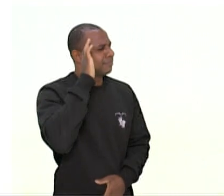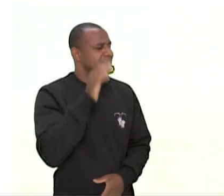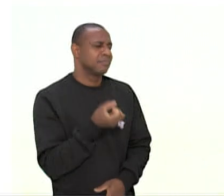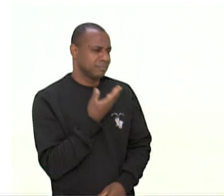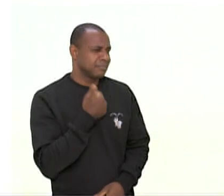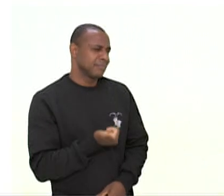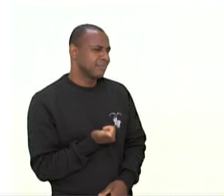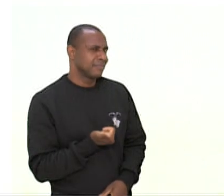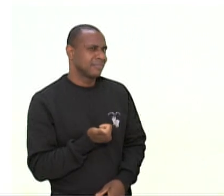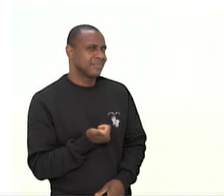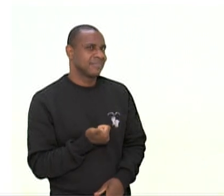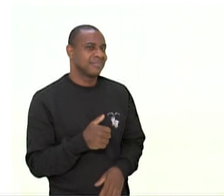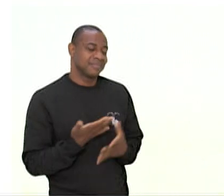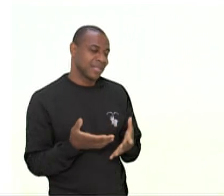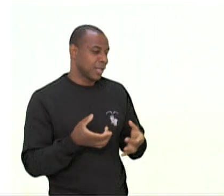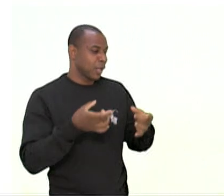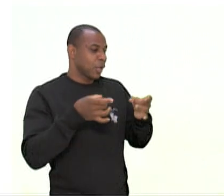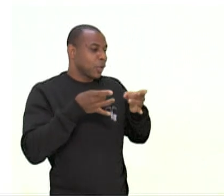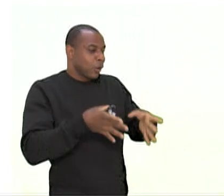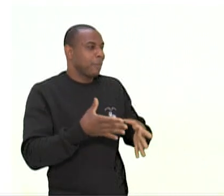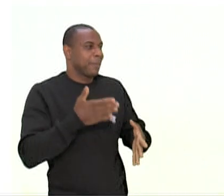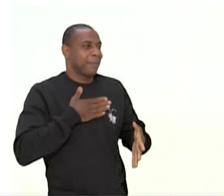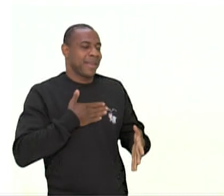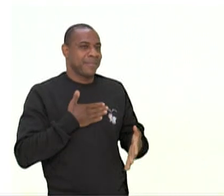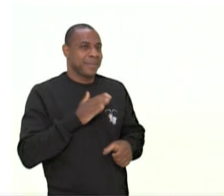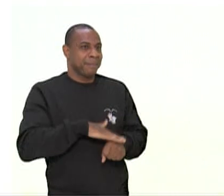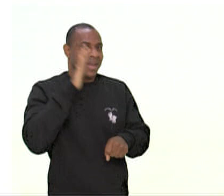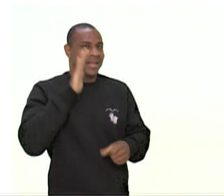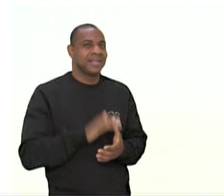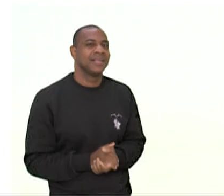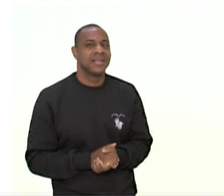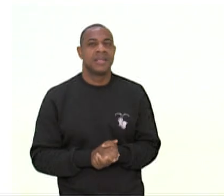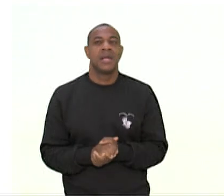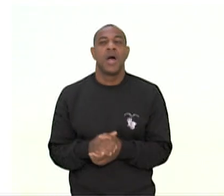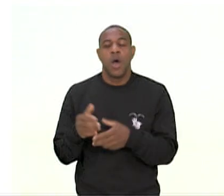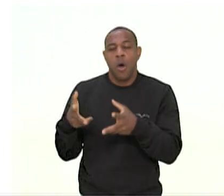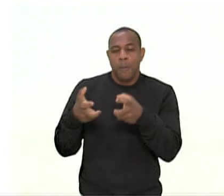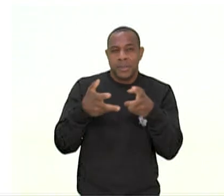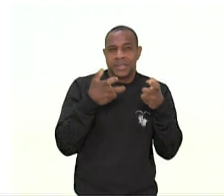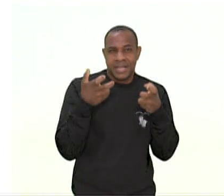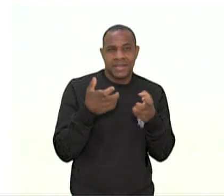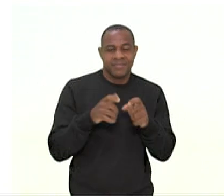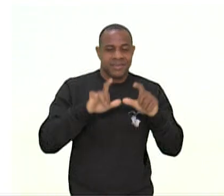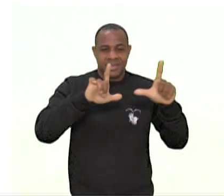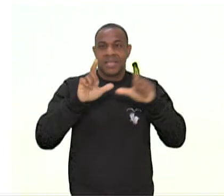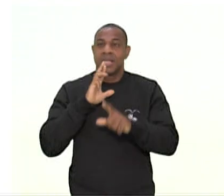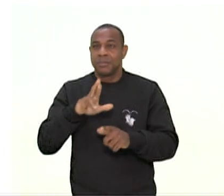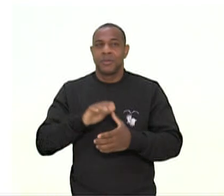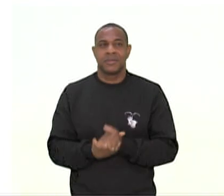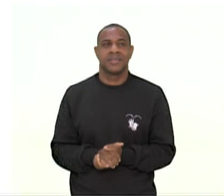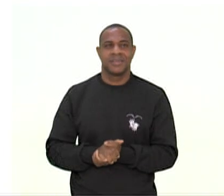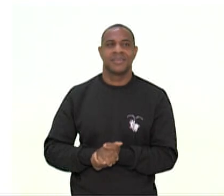bem, sobra mais para mim, né? Observe a tirinha e responda.